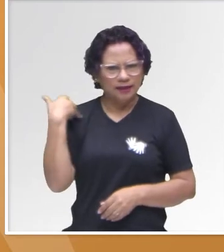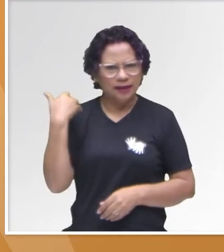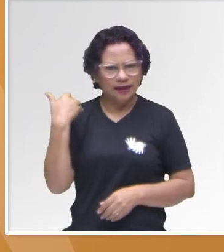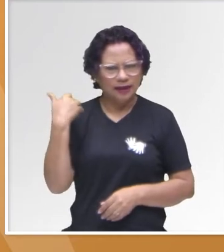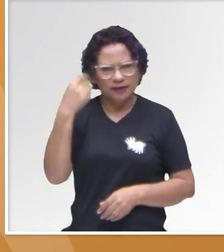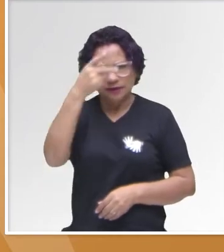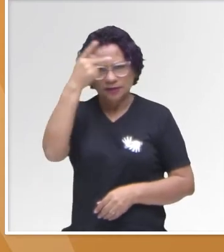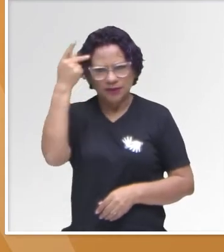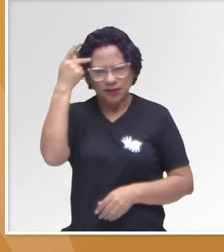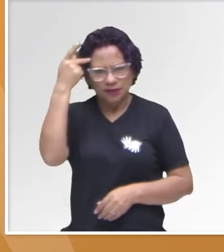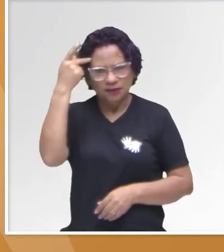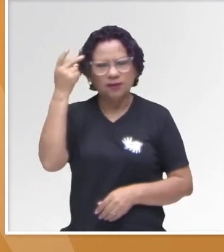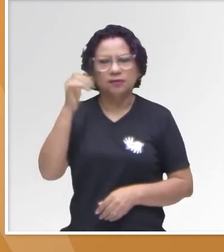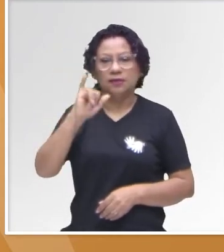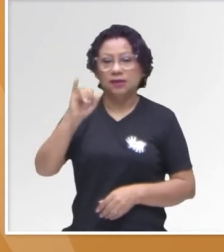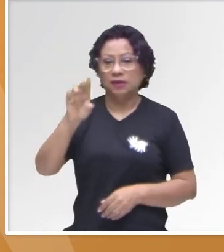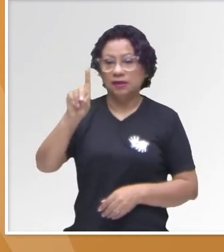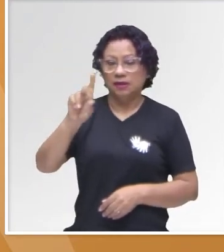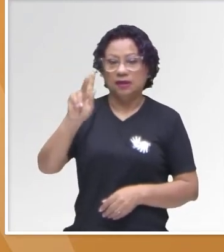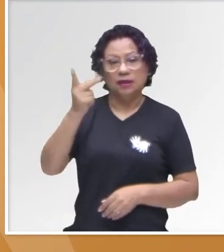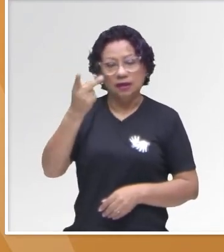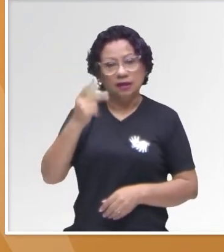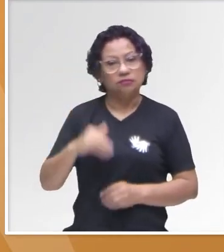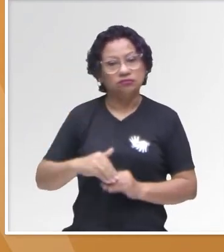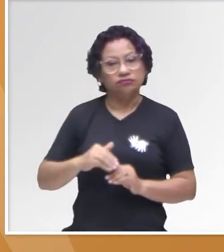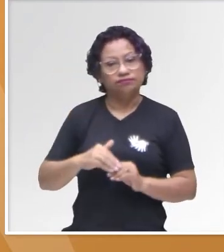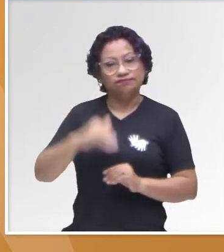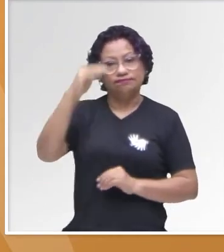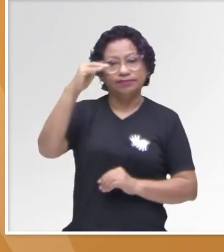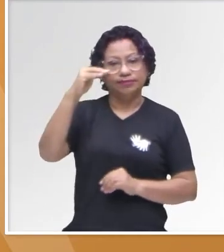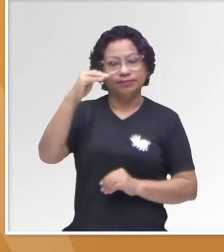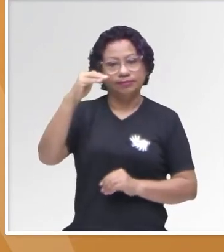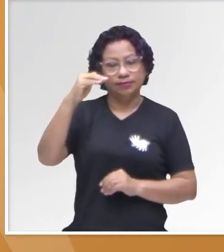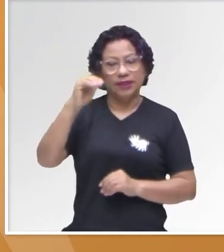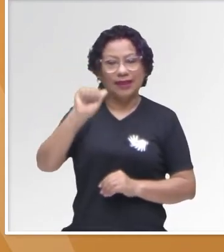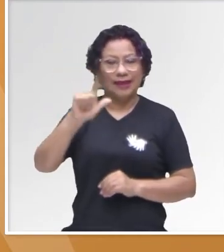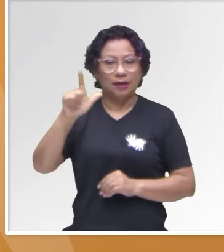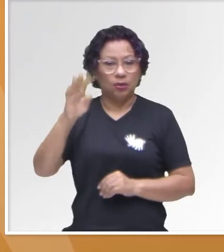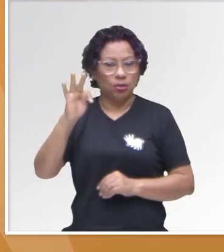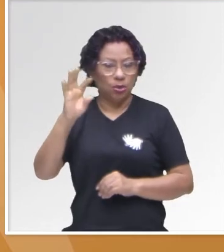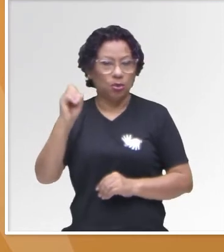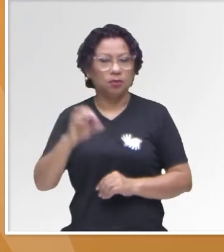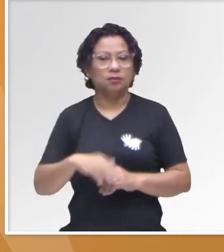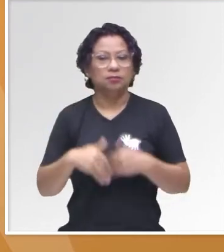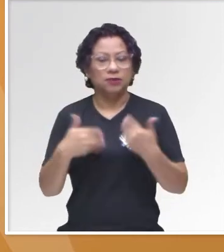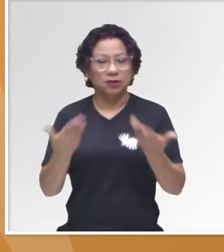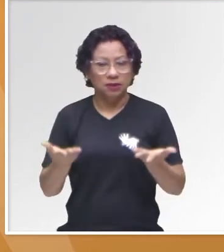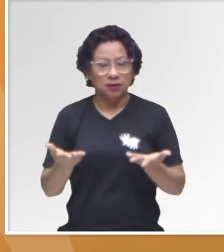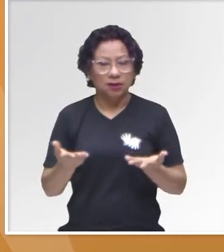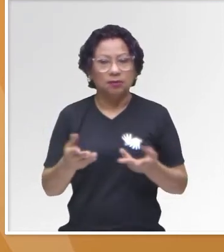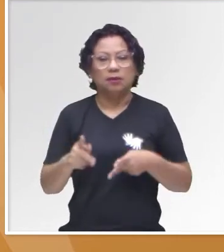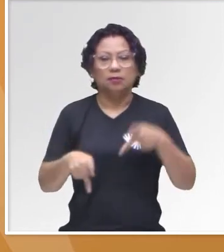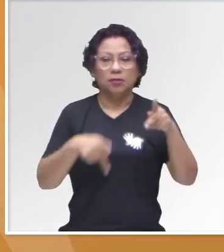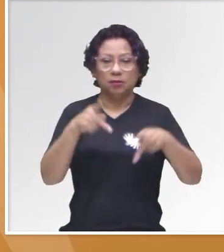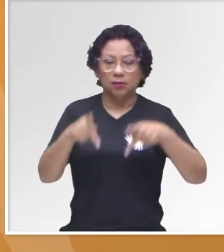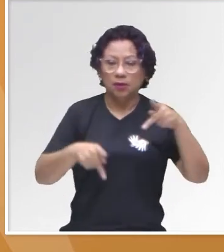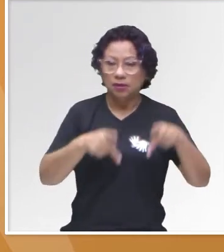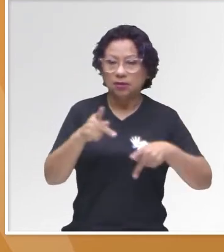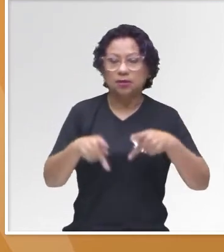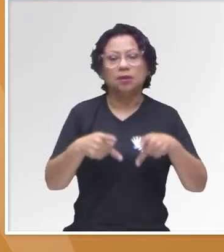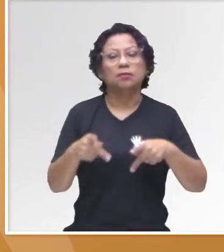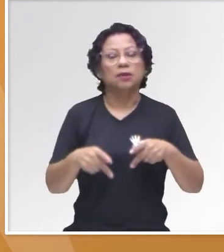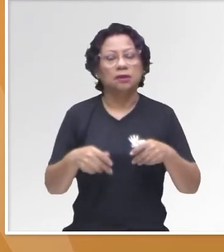significa dizer que o IDH é alto, né? Ou muito alto também, como é chamado. Então, a população, ela alcança